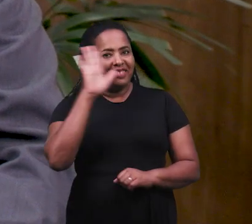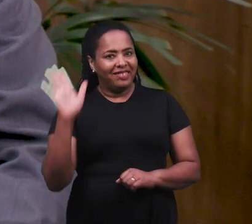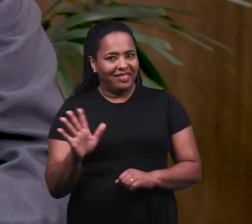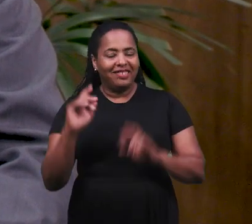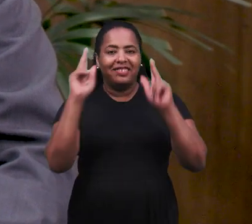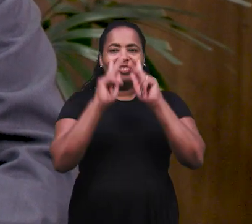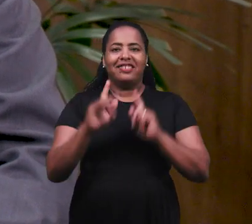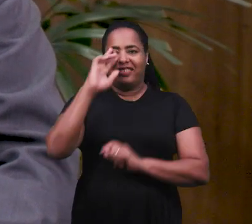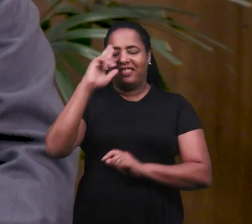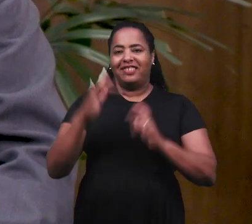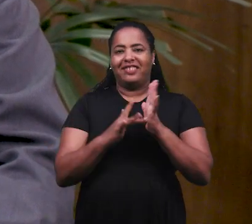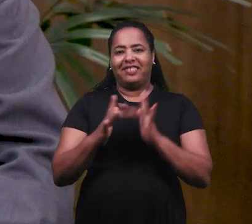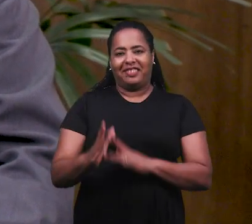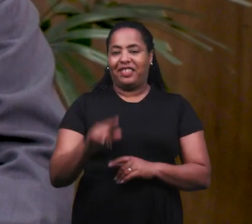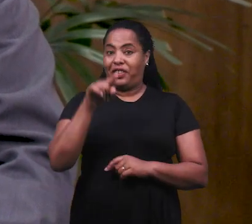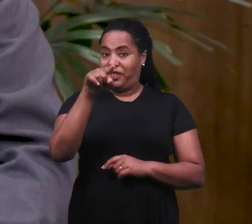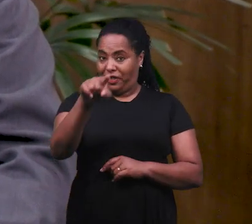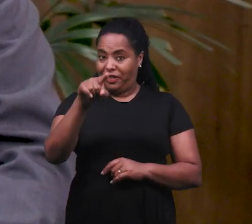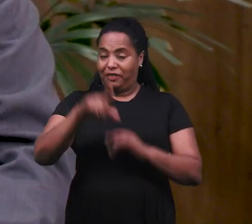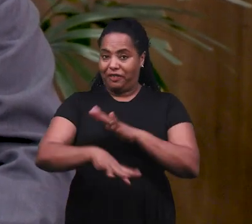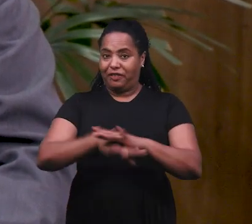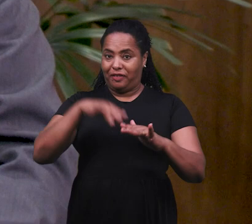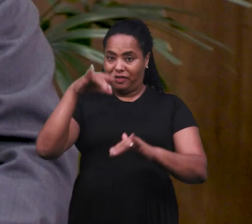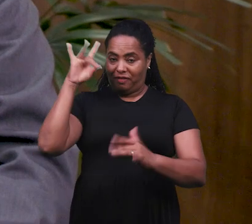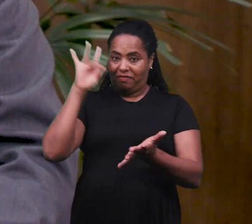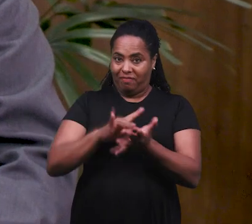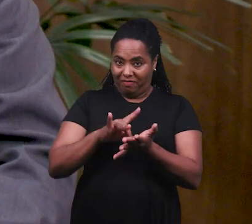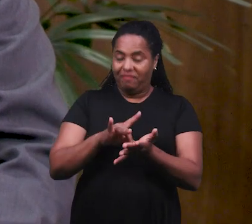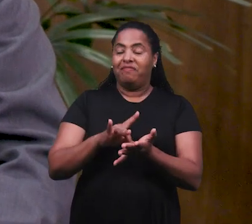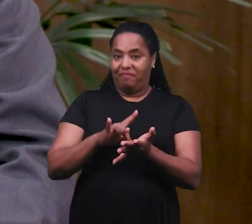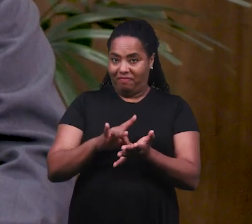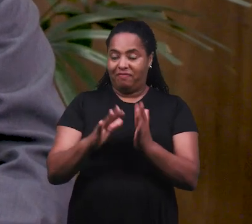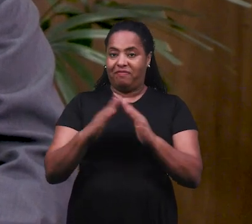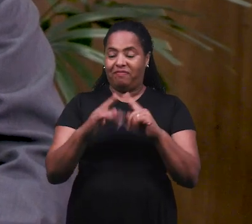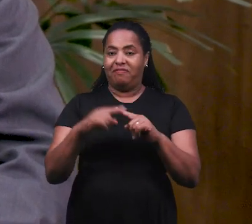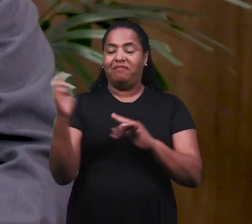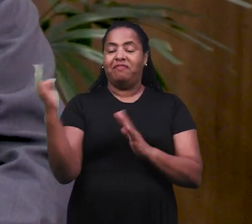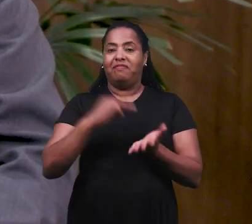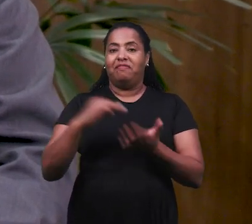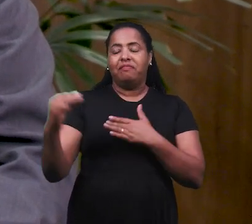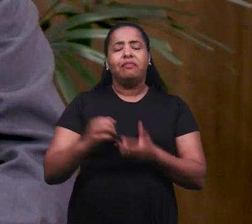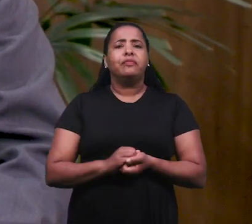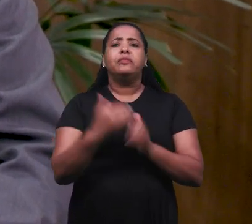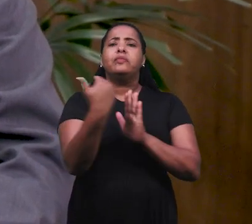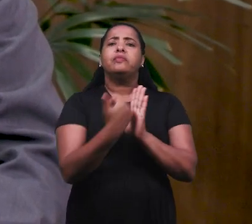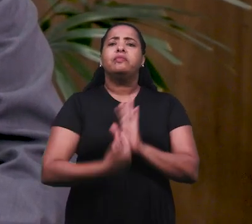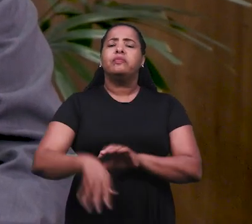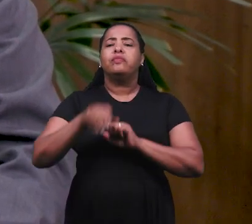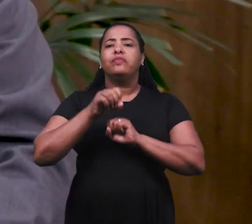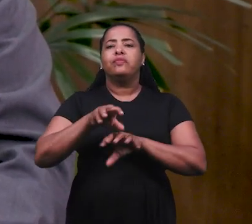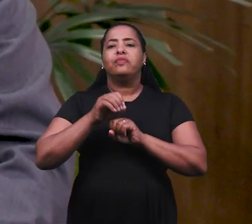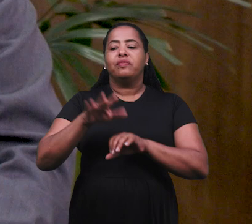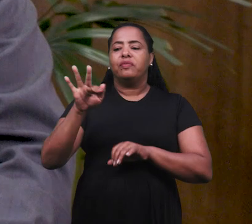Olá, a paz do Senhor Jesus. Você está no canal oficial da Igreja Cristã Maranata. Este é o programa Educação e Fé, um programa